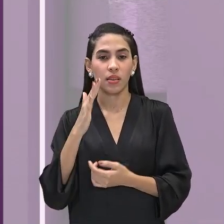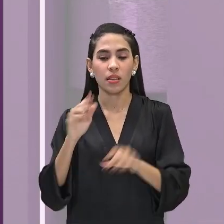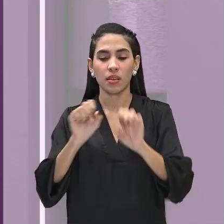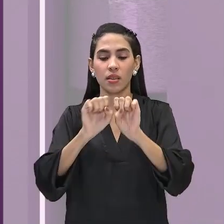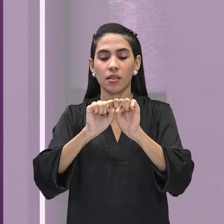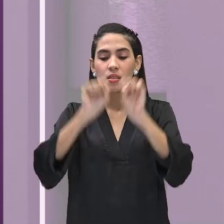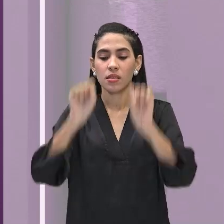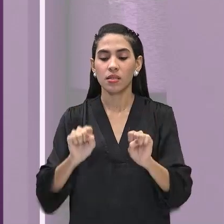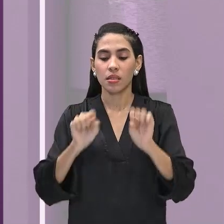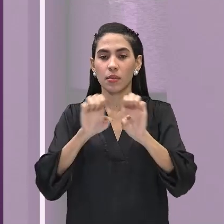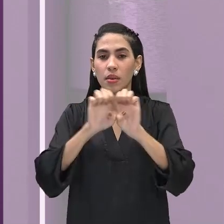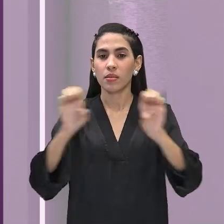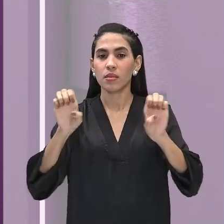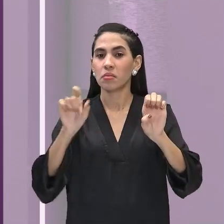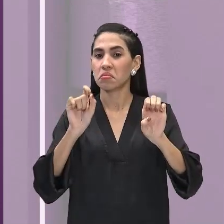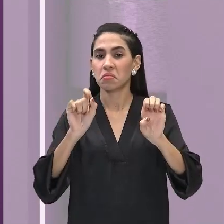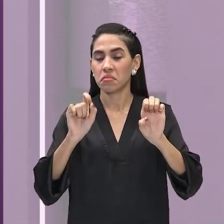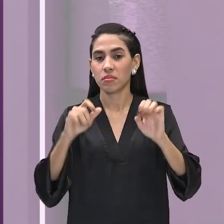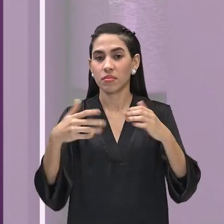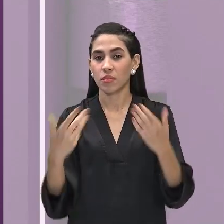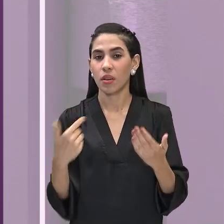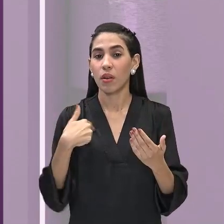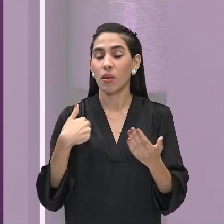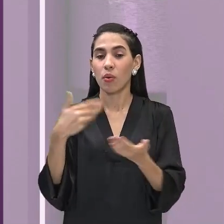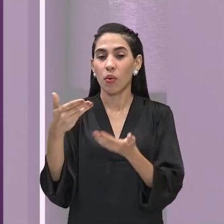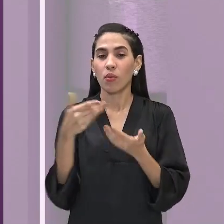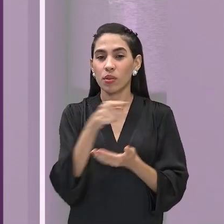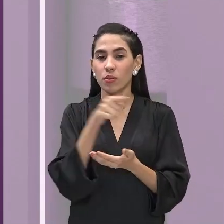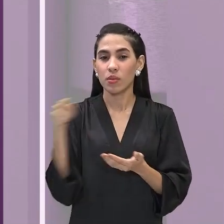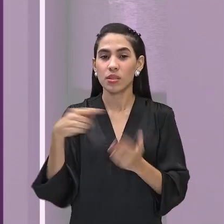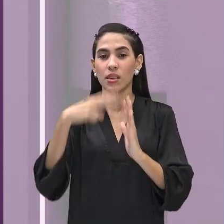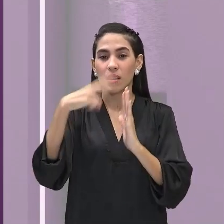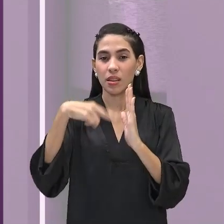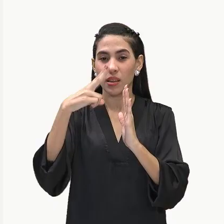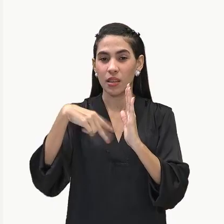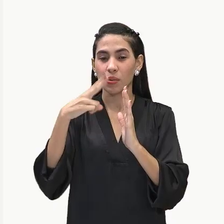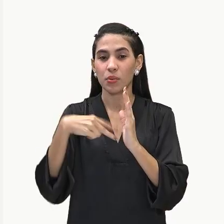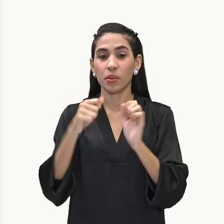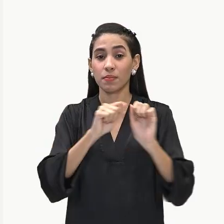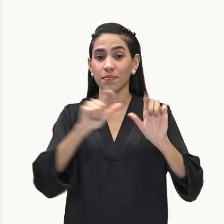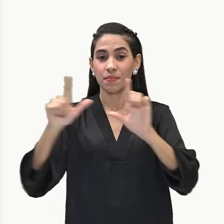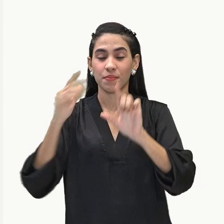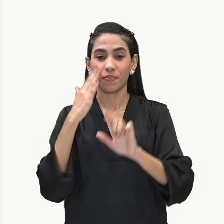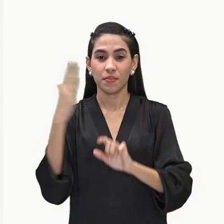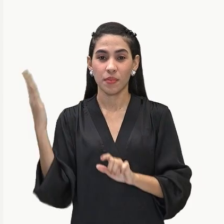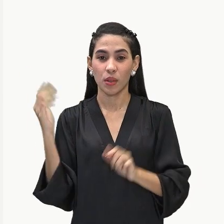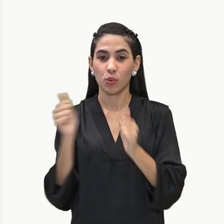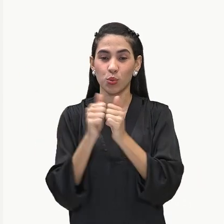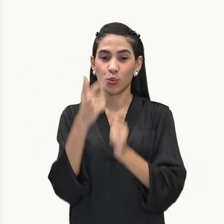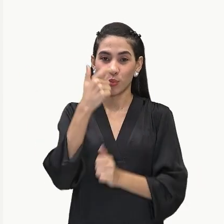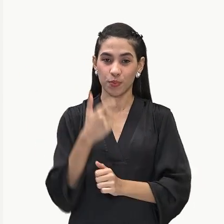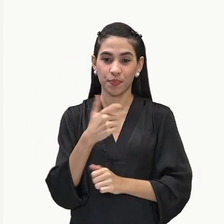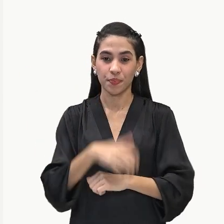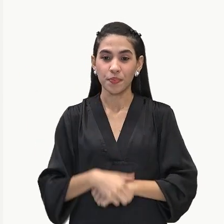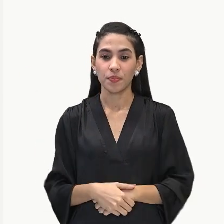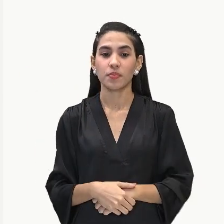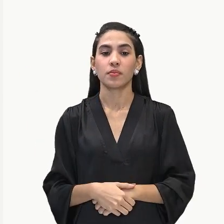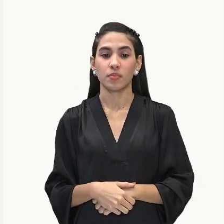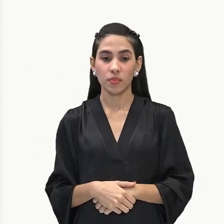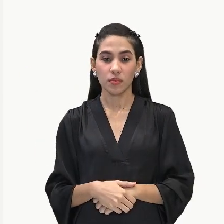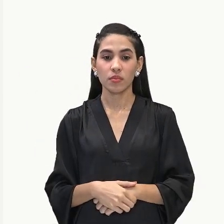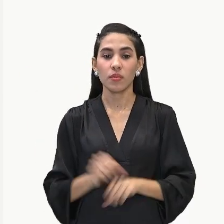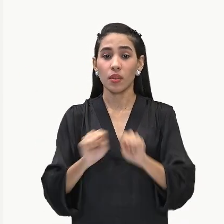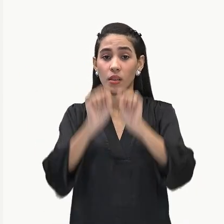sistema de equações. Então, para isso, eu convido você a fazer a leitura aí da sua tela juntamente comigo. Sistema